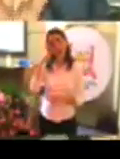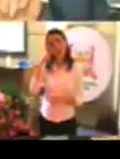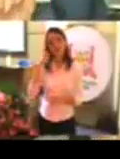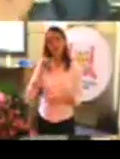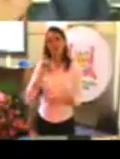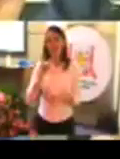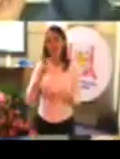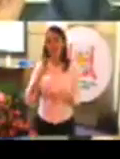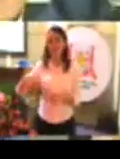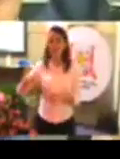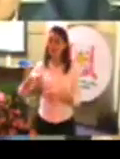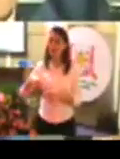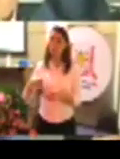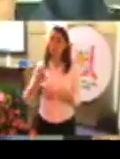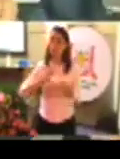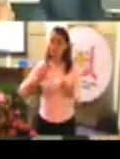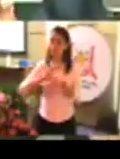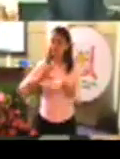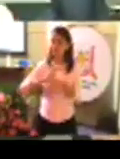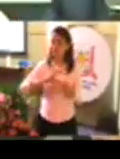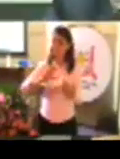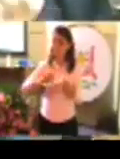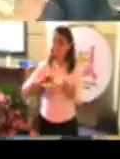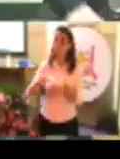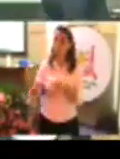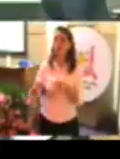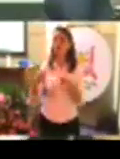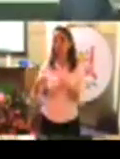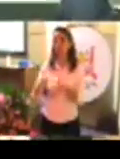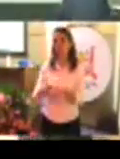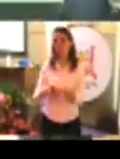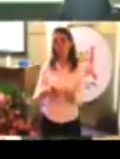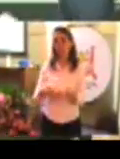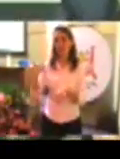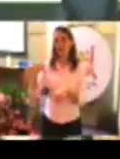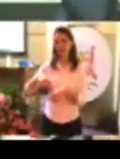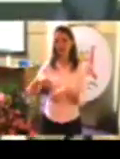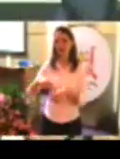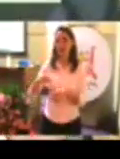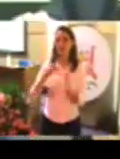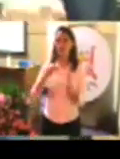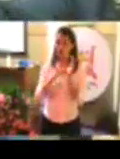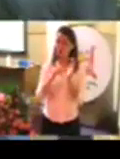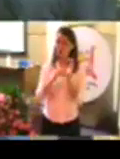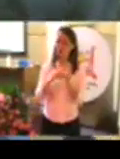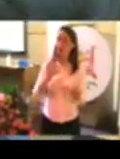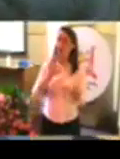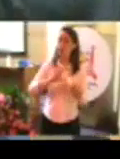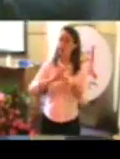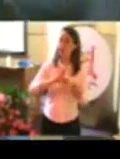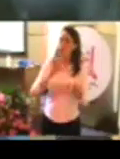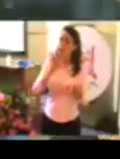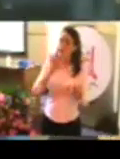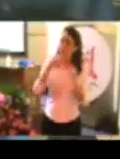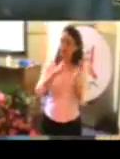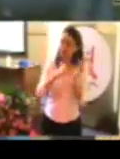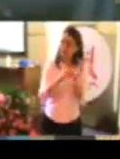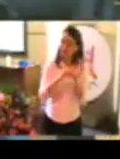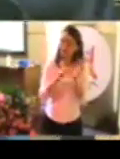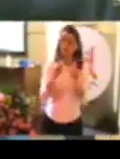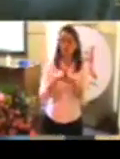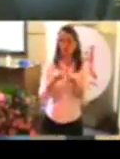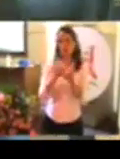que quando fosse oferecido um curso de processo legislativo aqui no Senado, esse mesmo curso fosse destinado aos